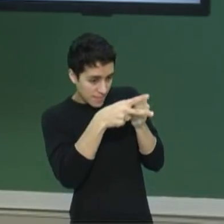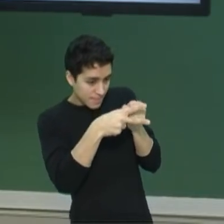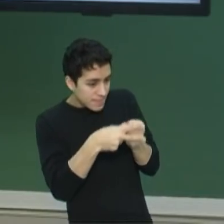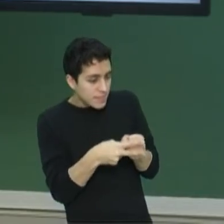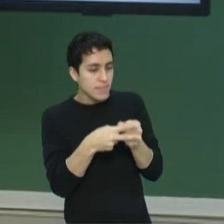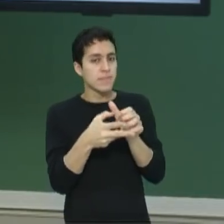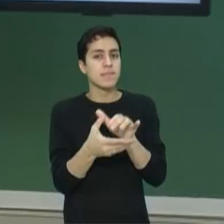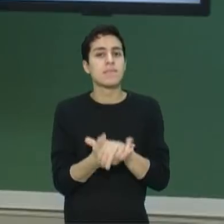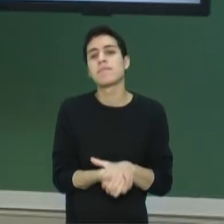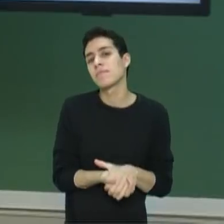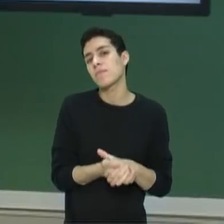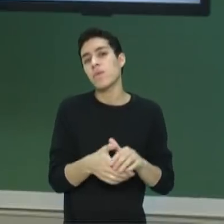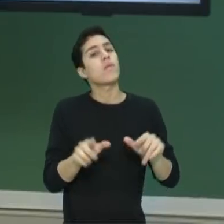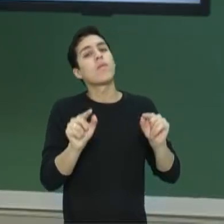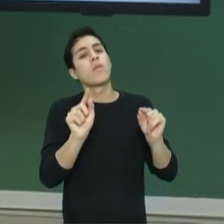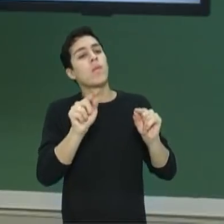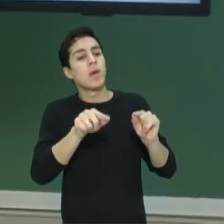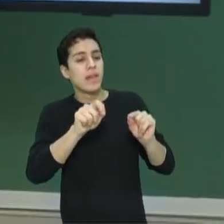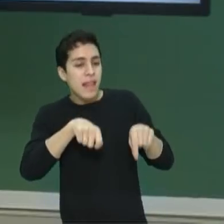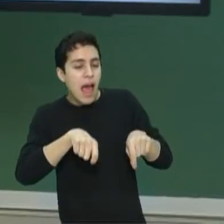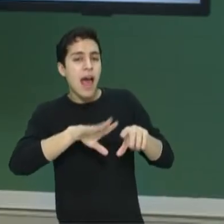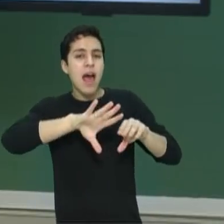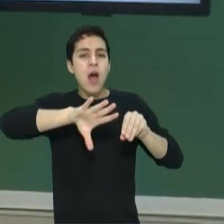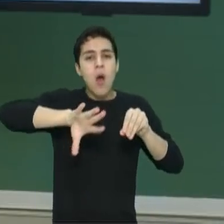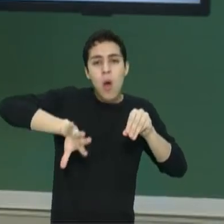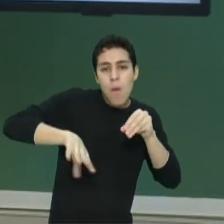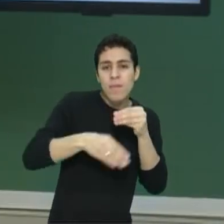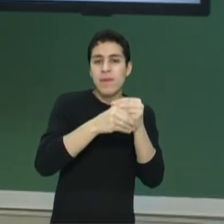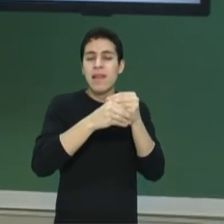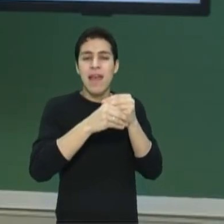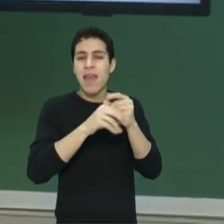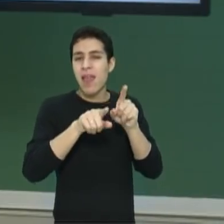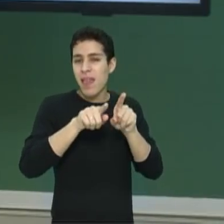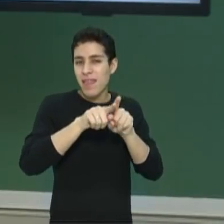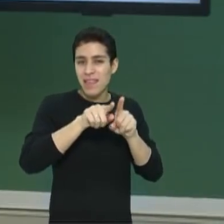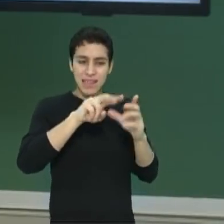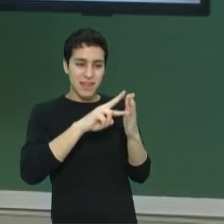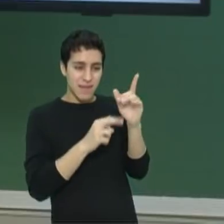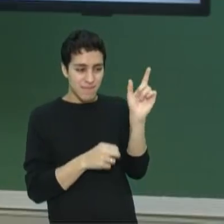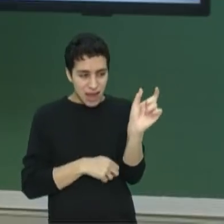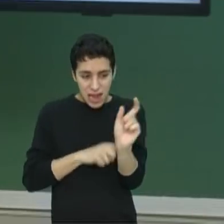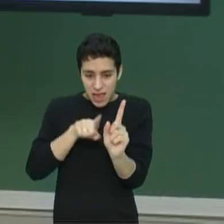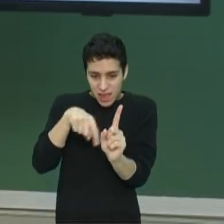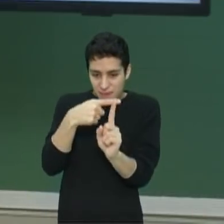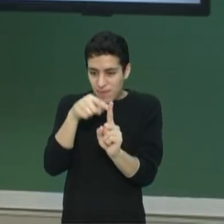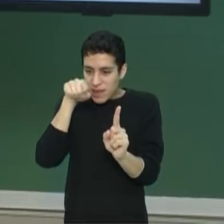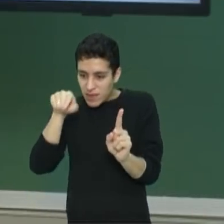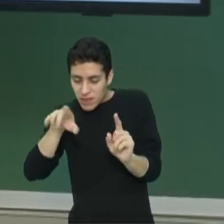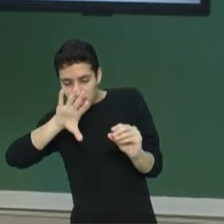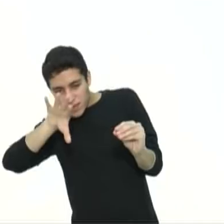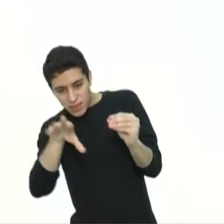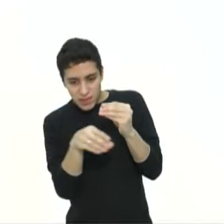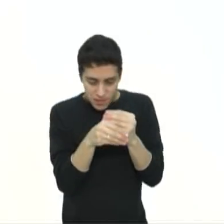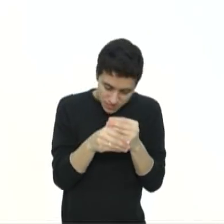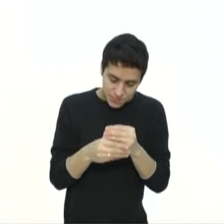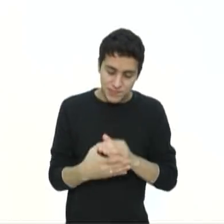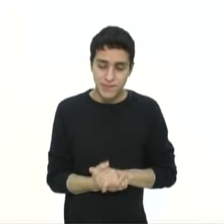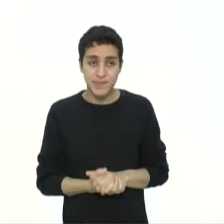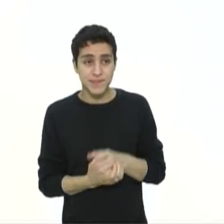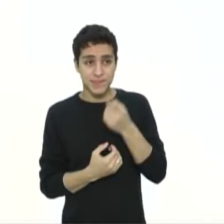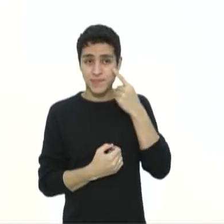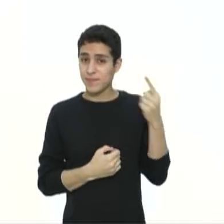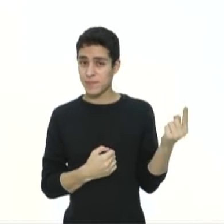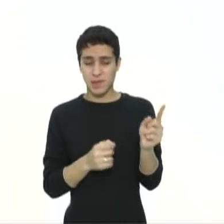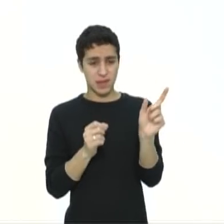Né? Alguma coisa que venha a somar, a complementar. Vamos começar analisando essa tirinha aqui. No primeiro